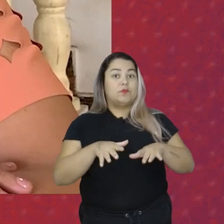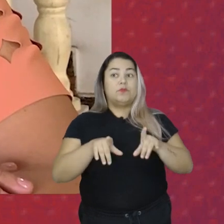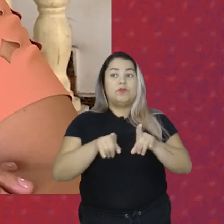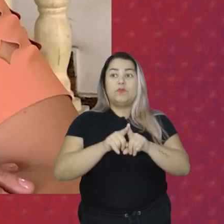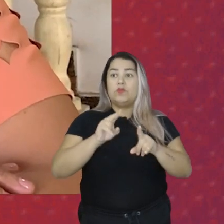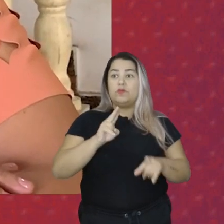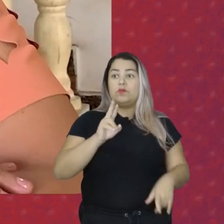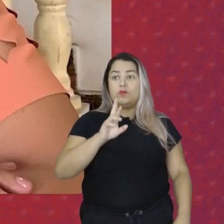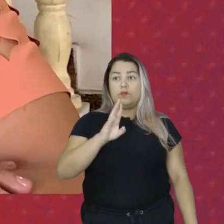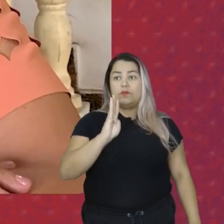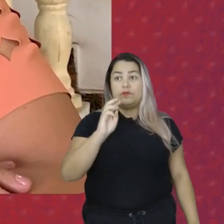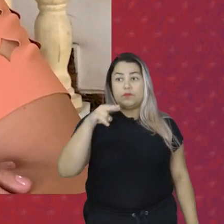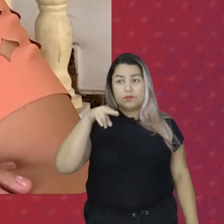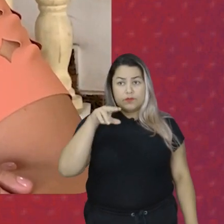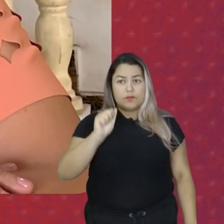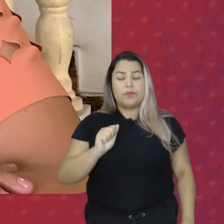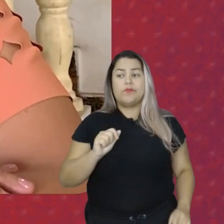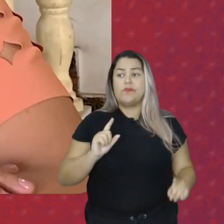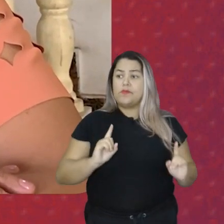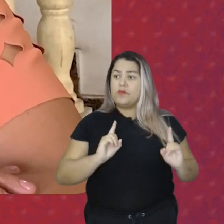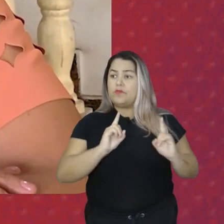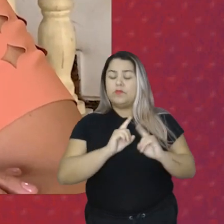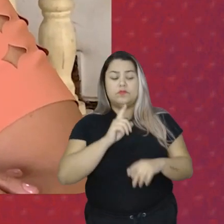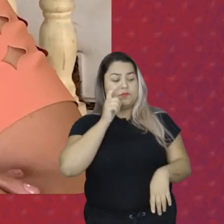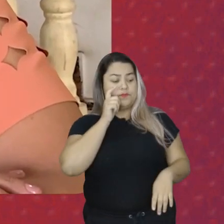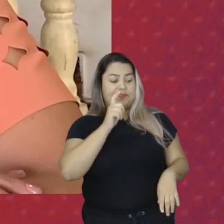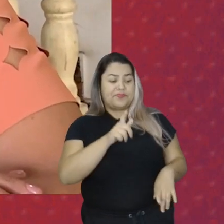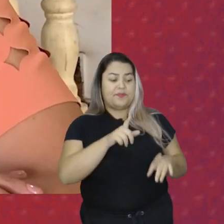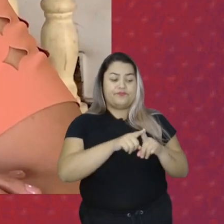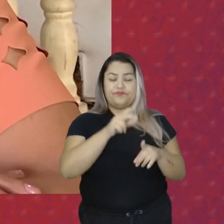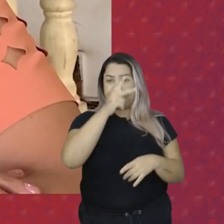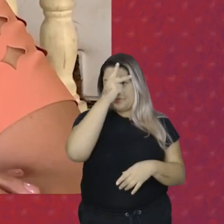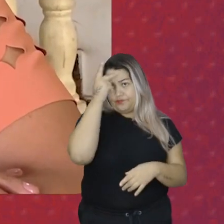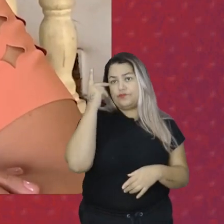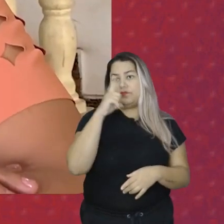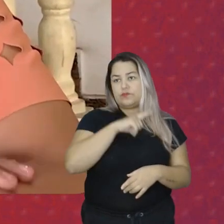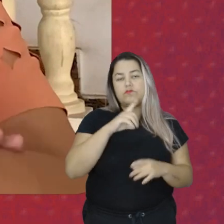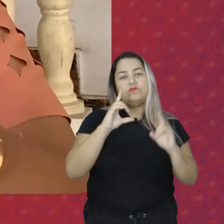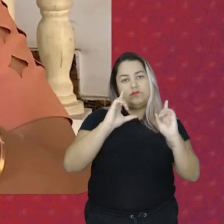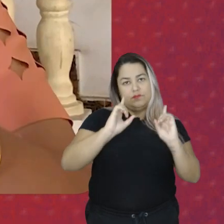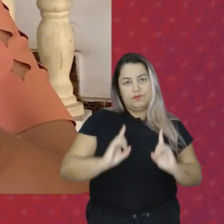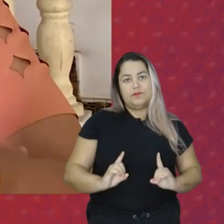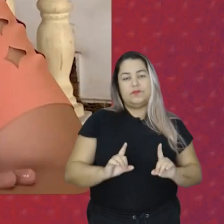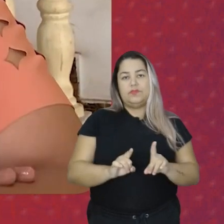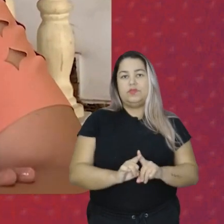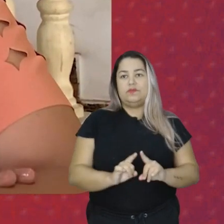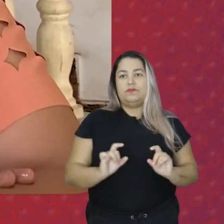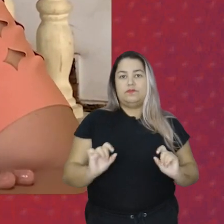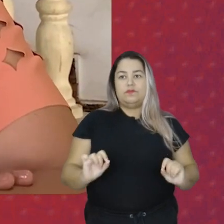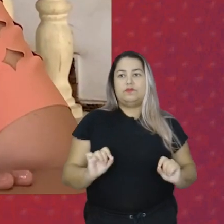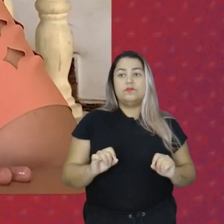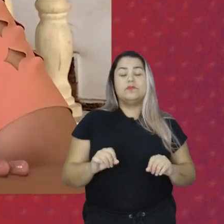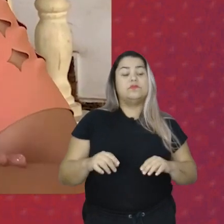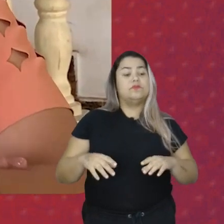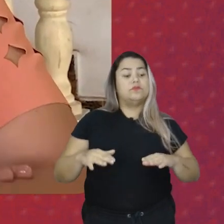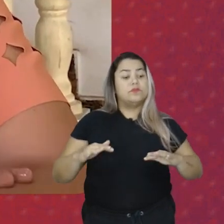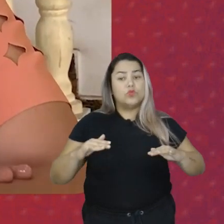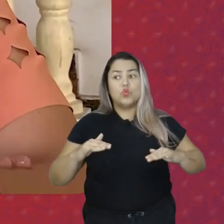urbana atende os interesses de uma pessoa com deficiência. A discussão das